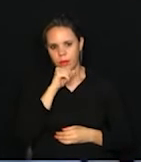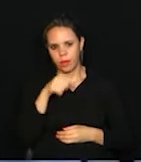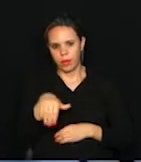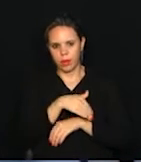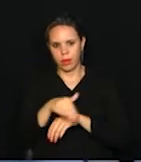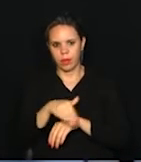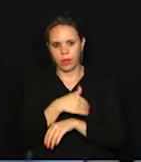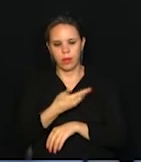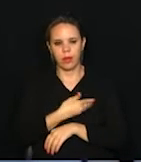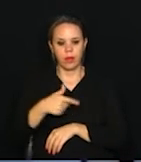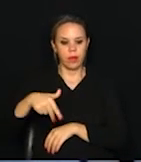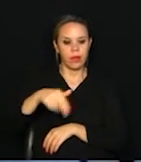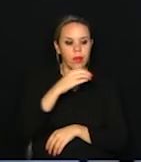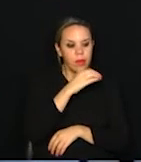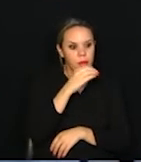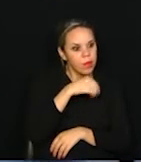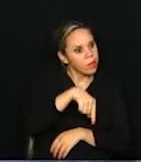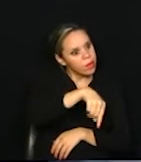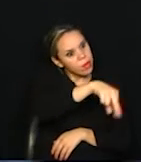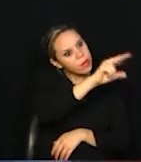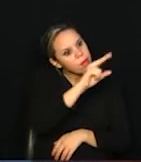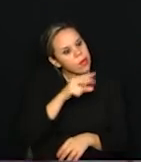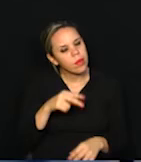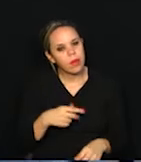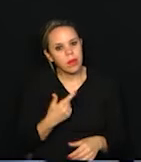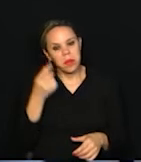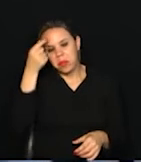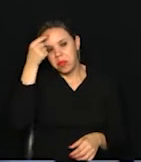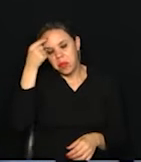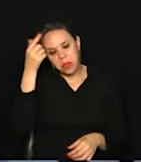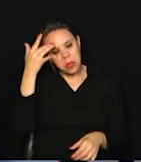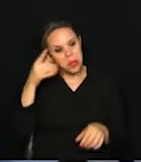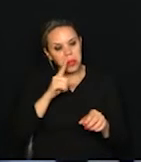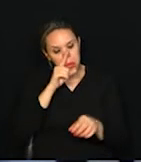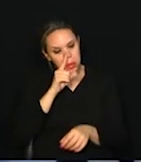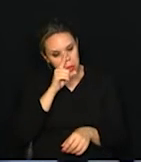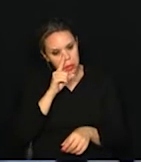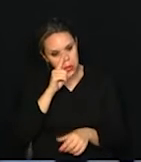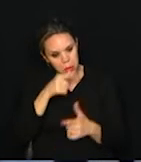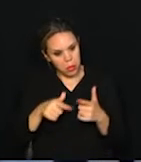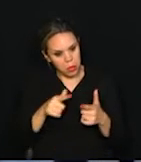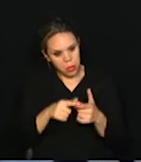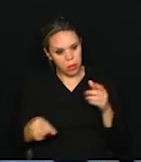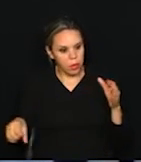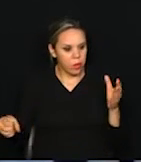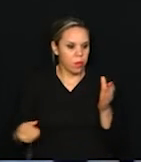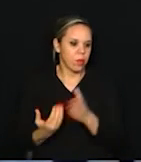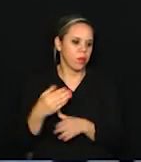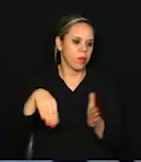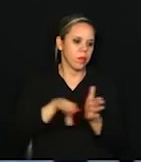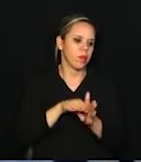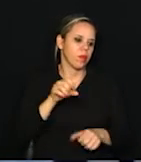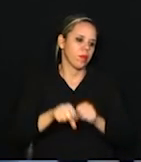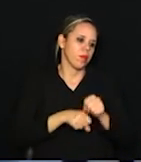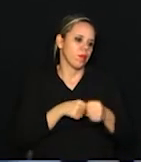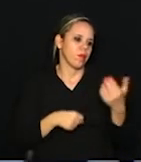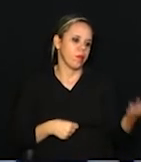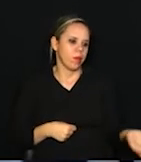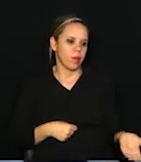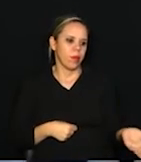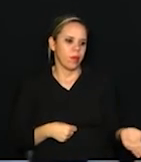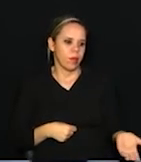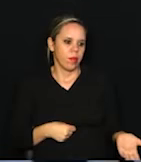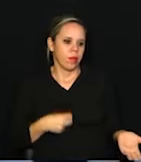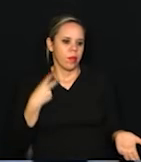o amiguinho, ela vai sair disparada. Ela não tem noção do que está, se está vindo um veículo ou até uma bicicleta. Então,